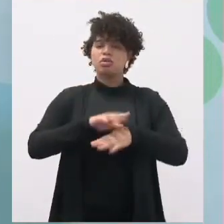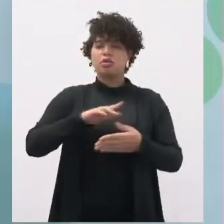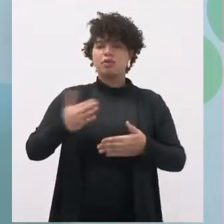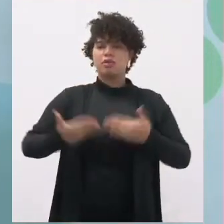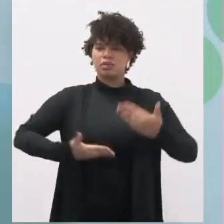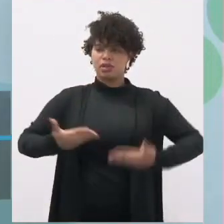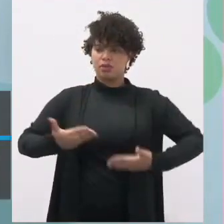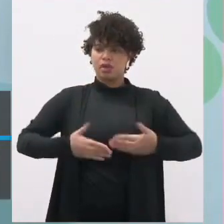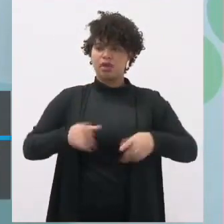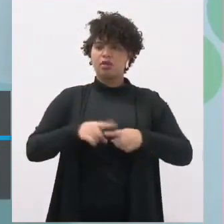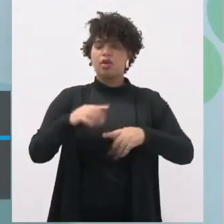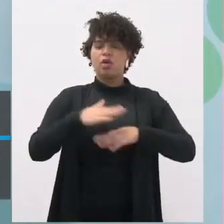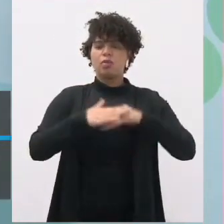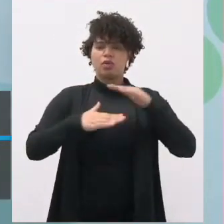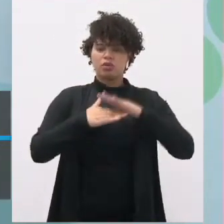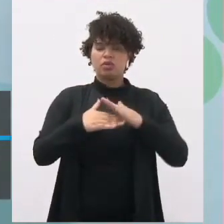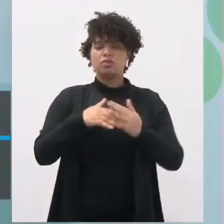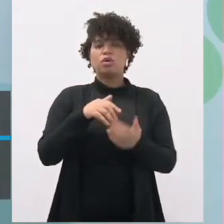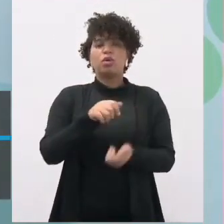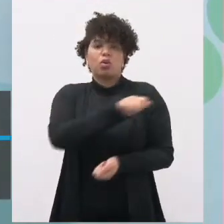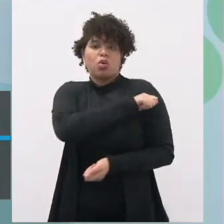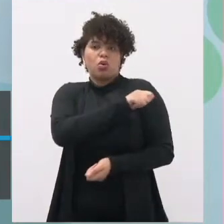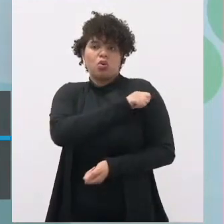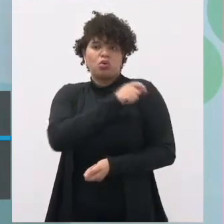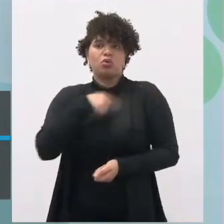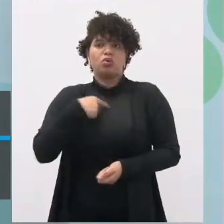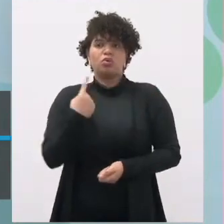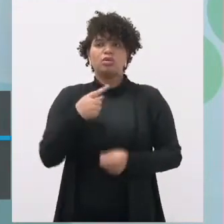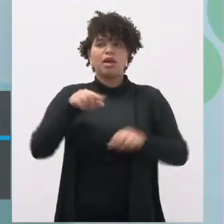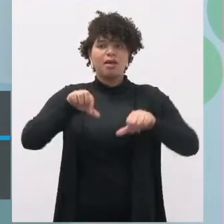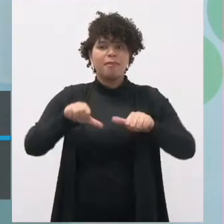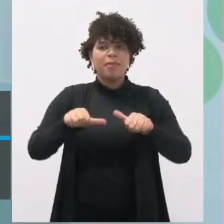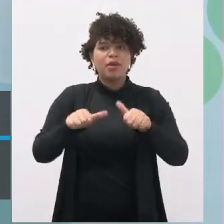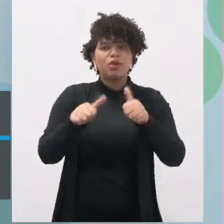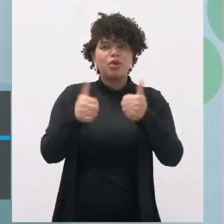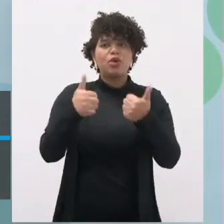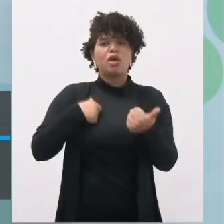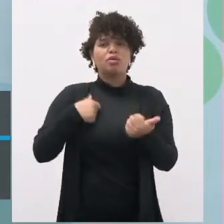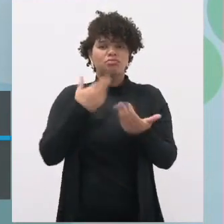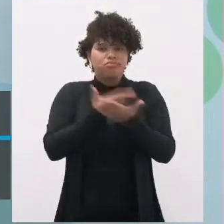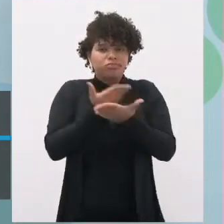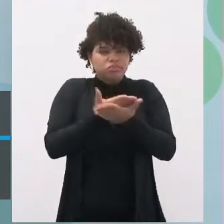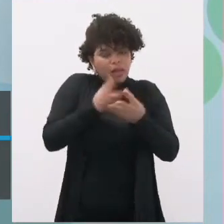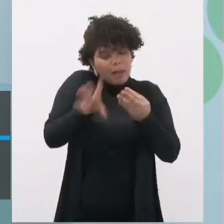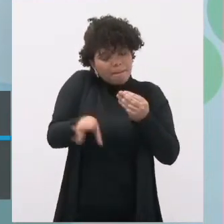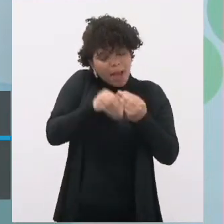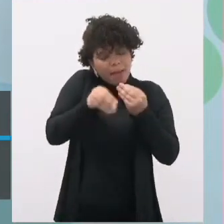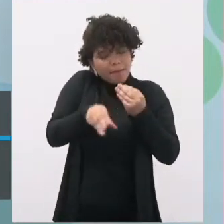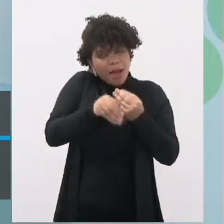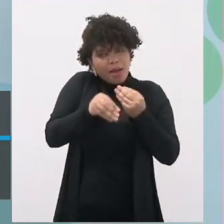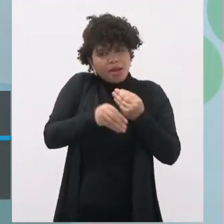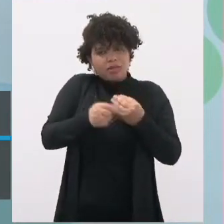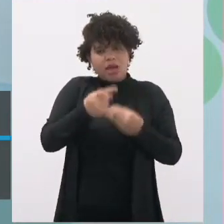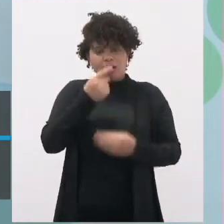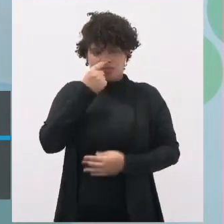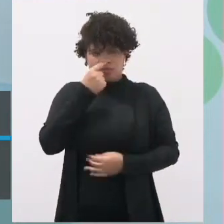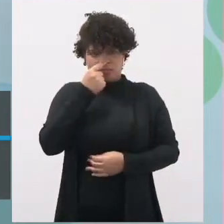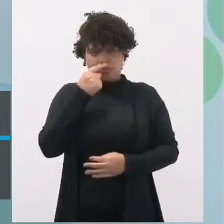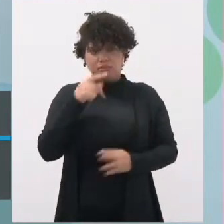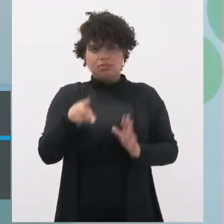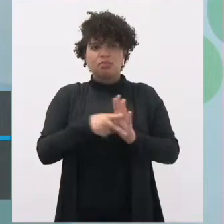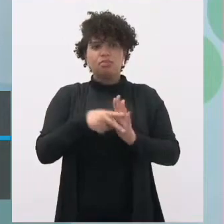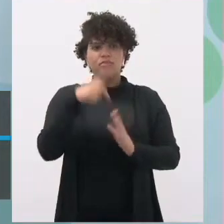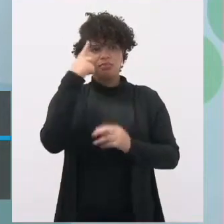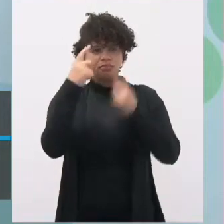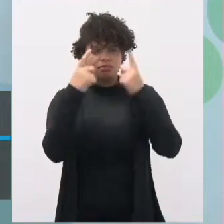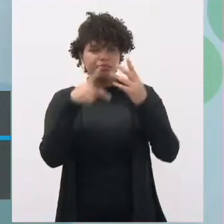no processo junto com os estudantes, eu vou aperfeiçoando, já me aperfeiçoei, já adquiri a minha assimilação e acomodação dessas ideias,